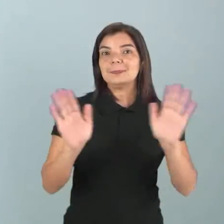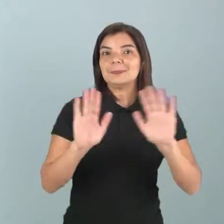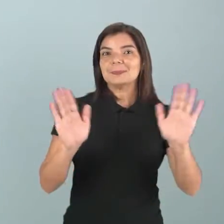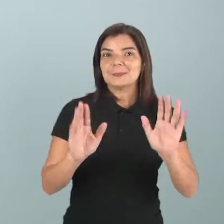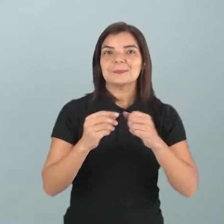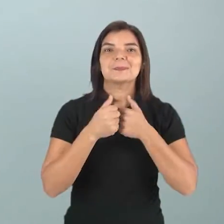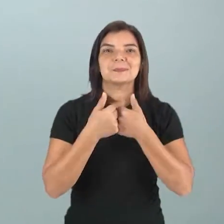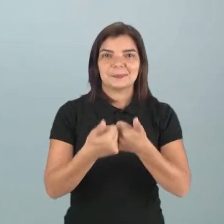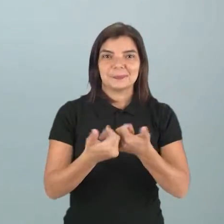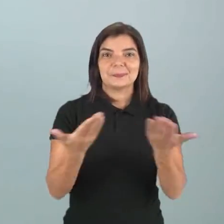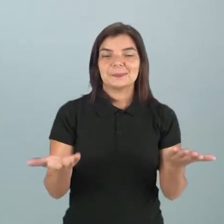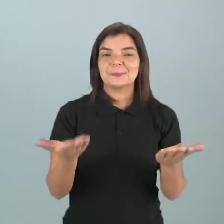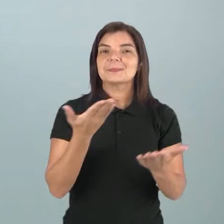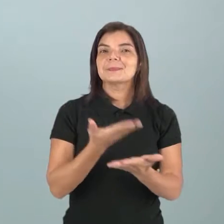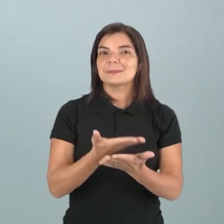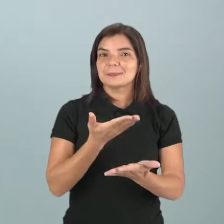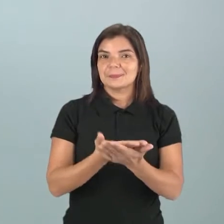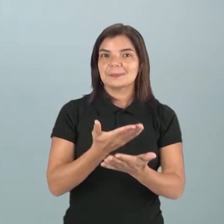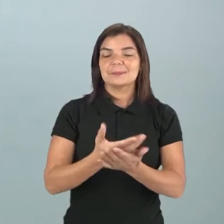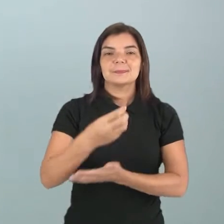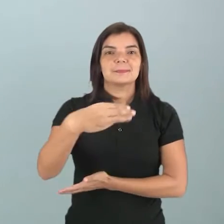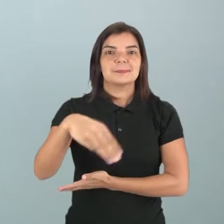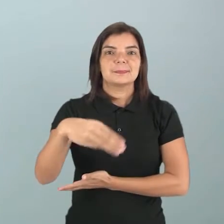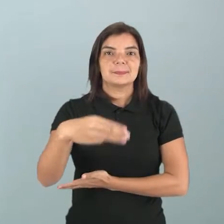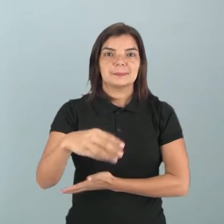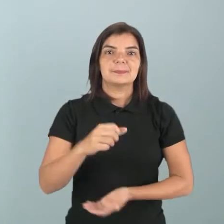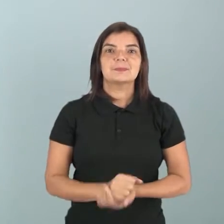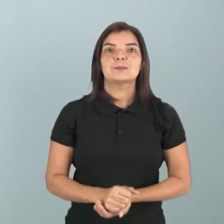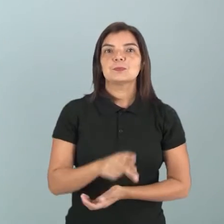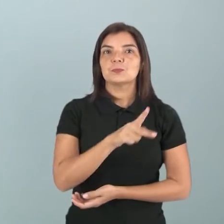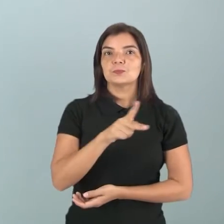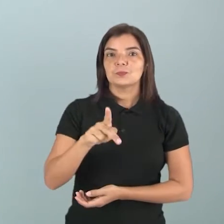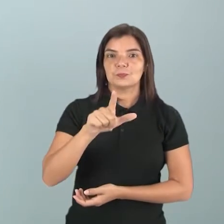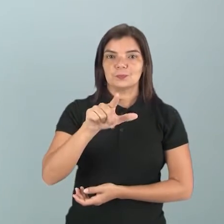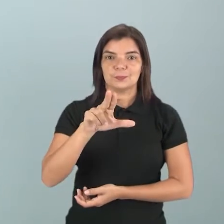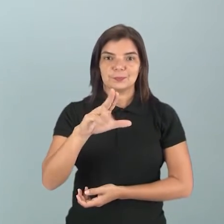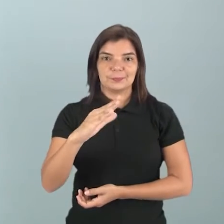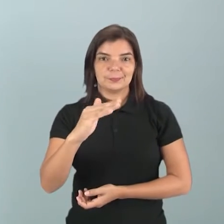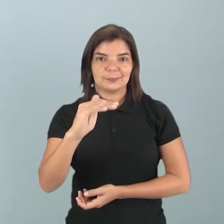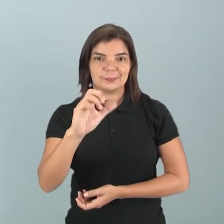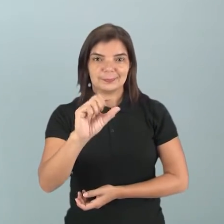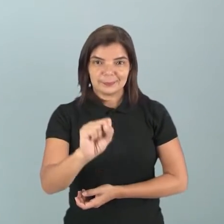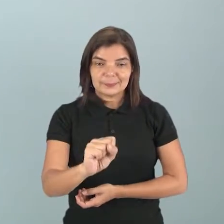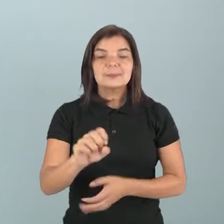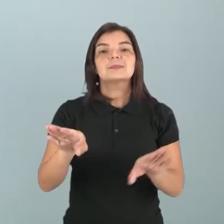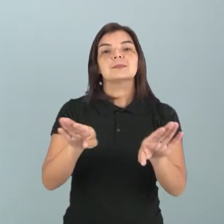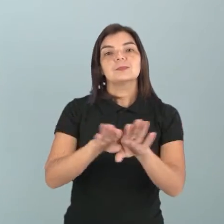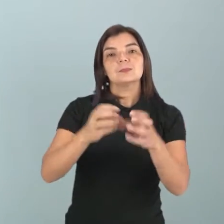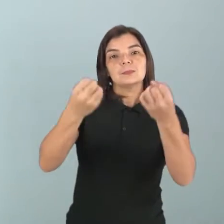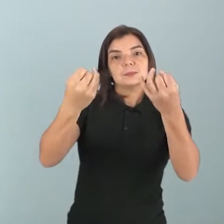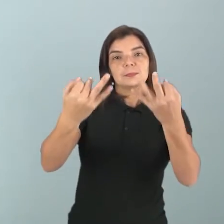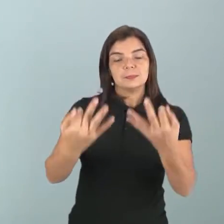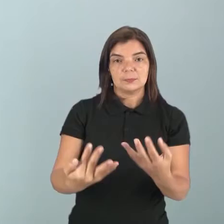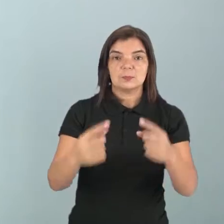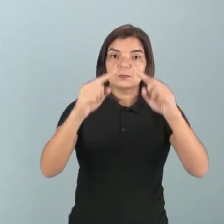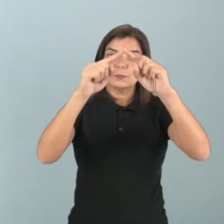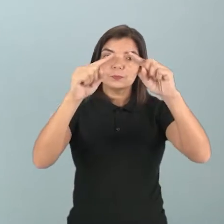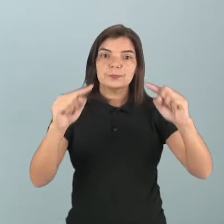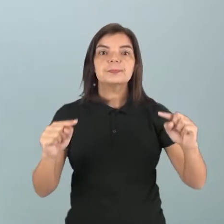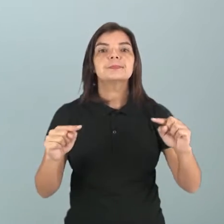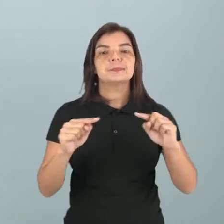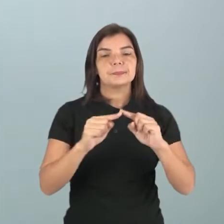Olá, pessoal! Estamos de volta para mais uma aula de matemática. Sou o professor Lucas e hoje nós vamos falar um pouquinho sobre